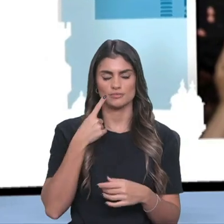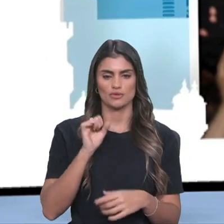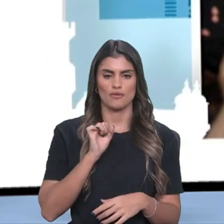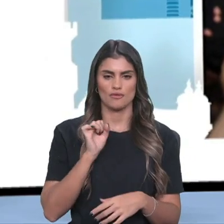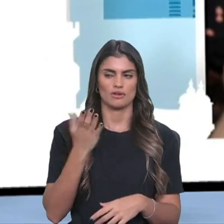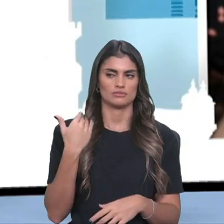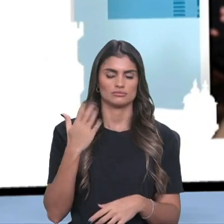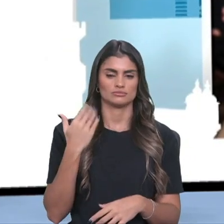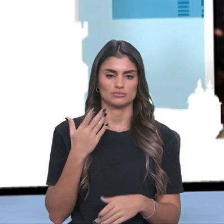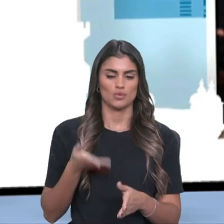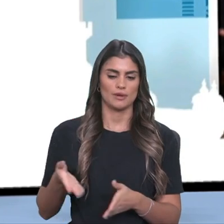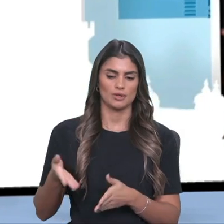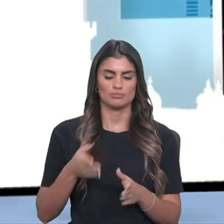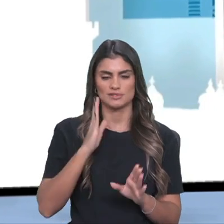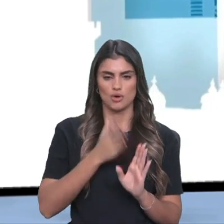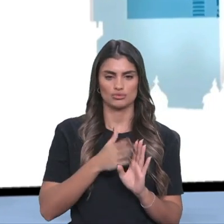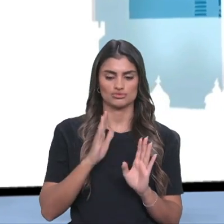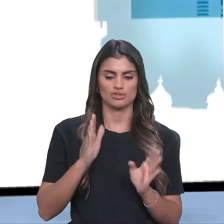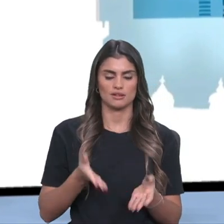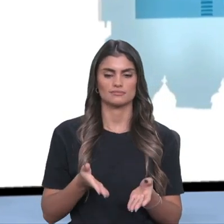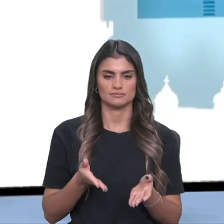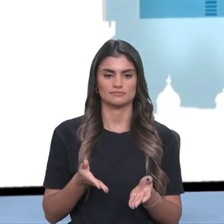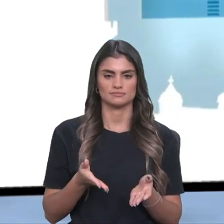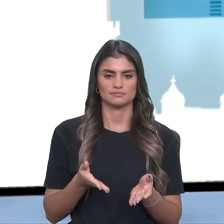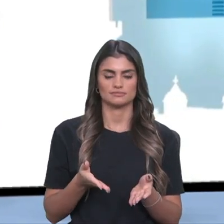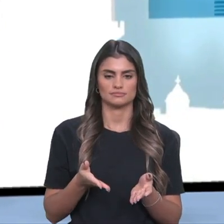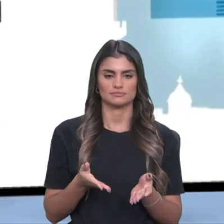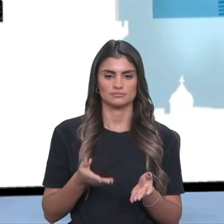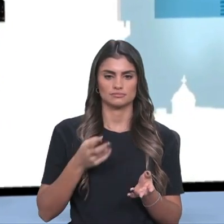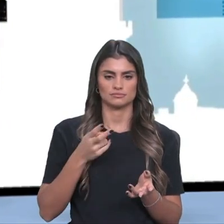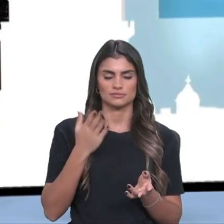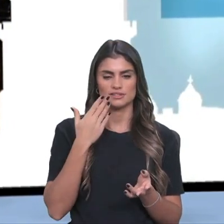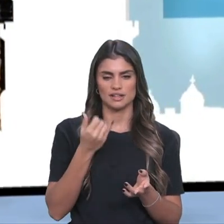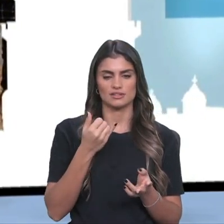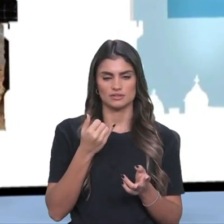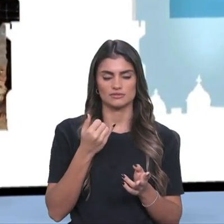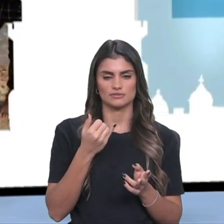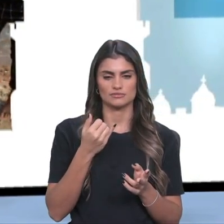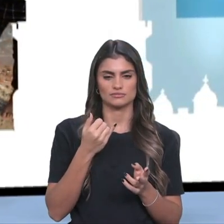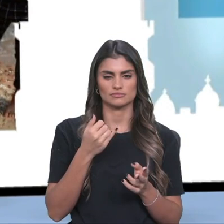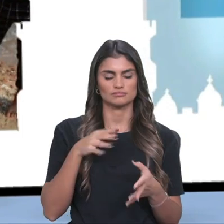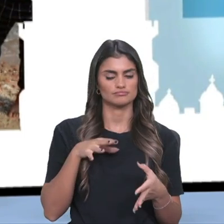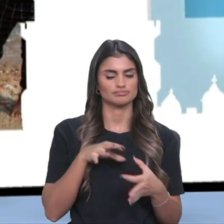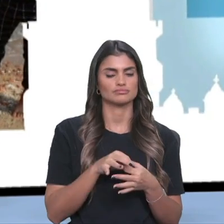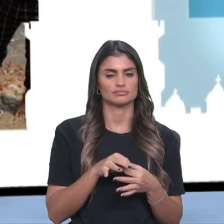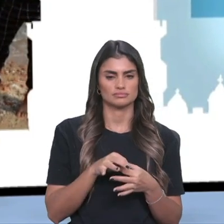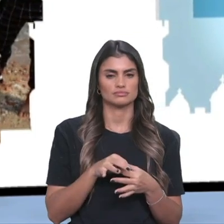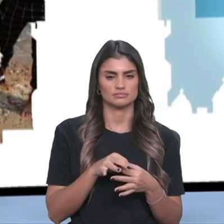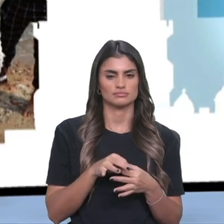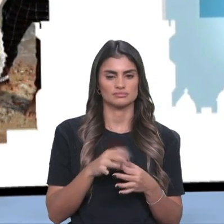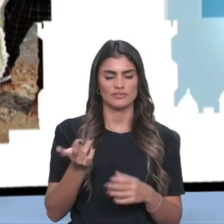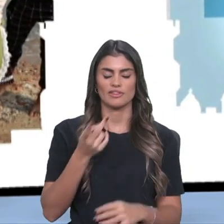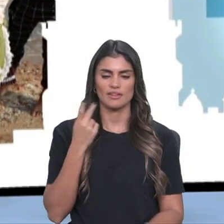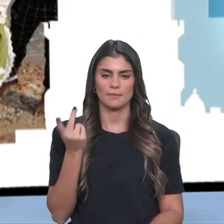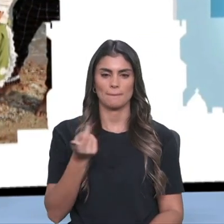do meu percurso como psicólogo também, e de uma procura de encontrar, no fundo, essa ligação entre os aspectos concretos da